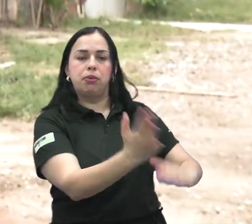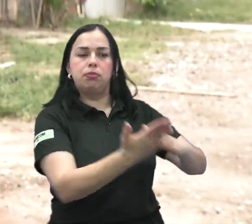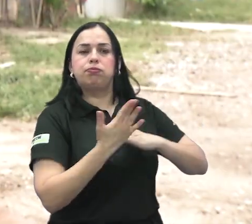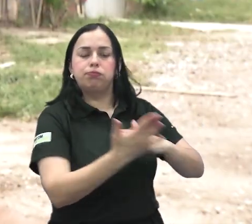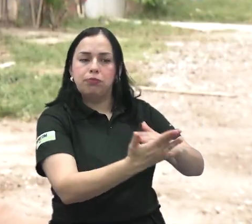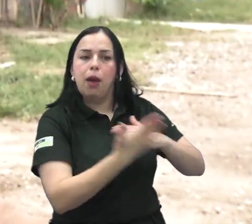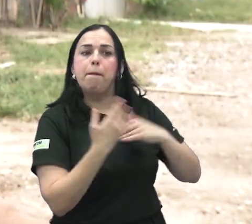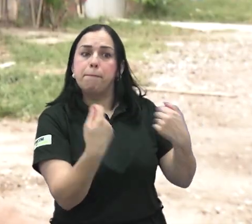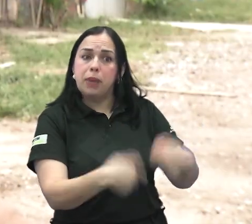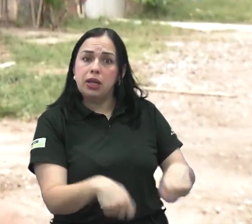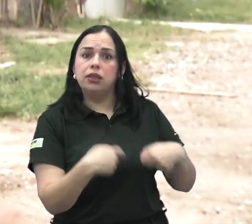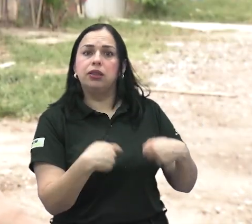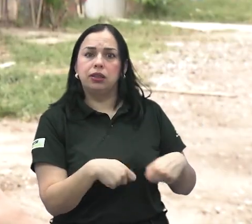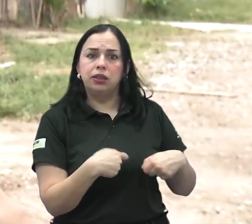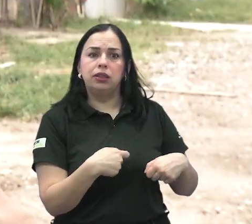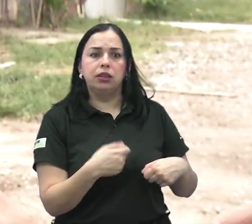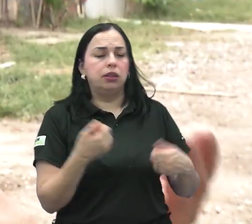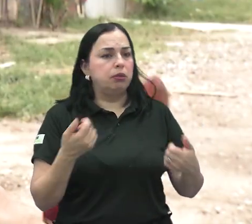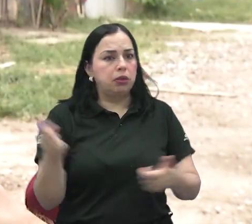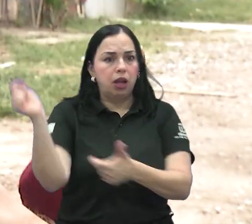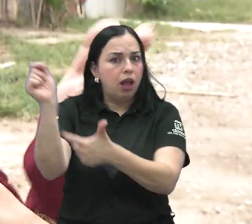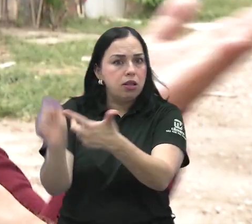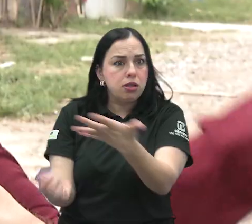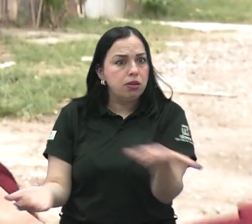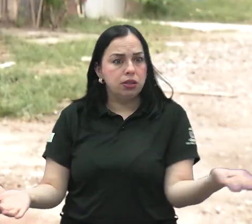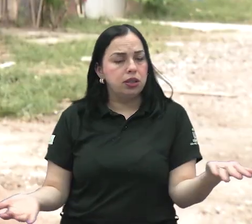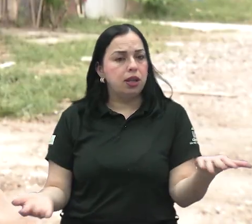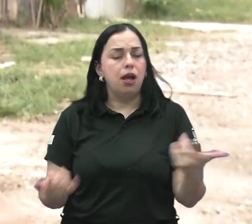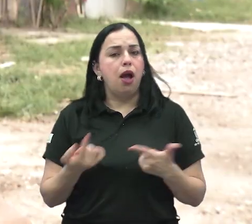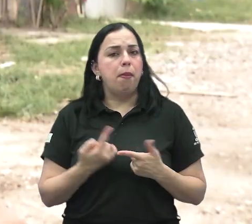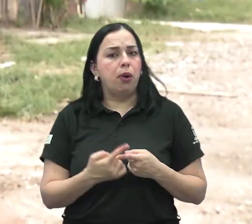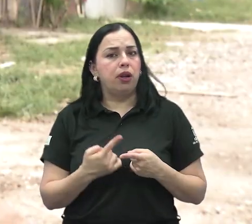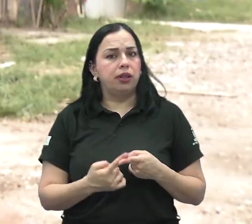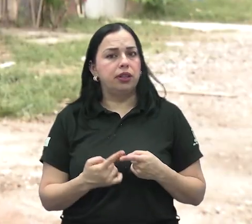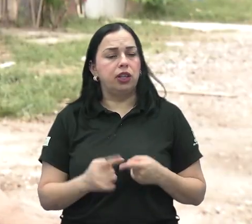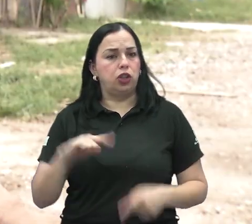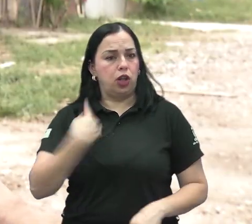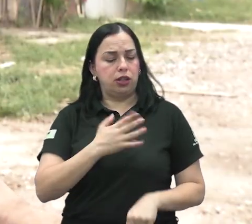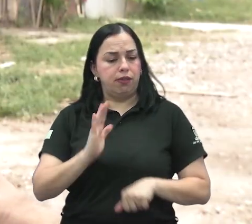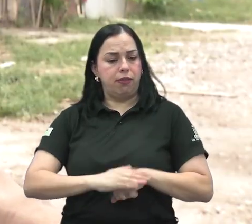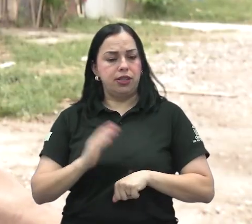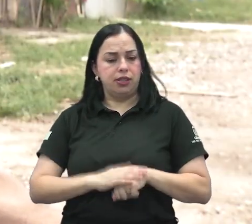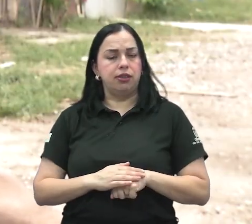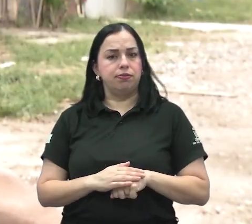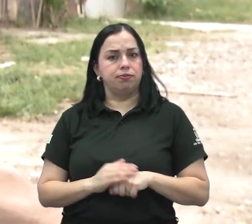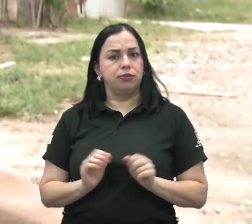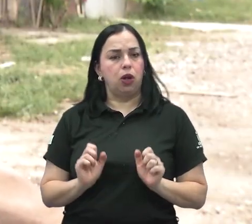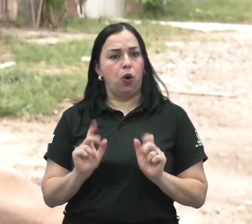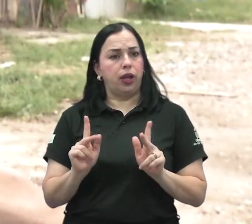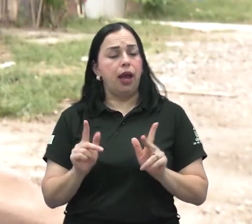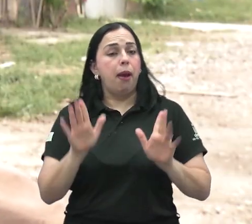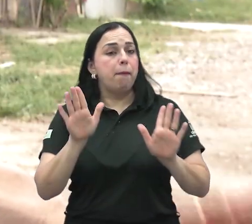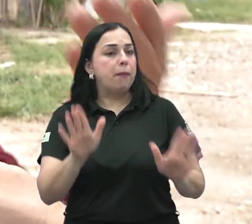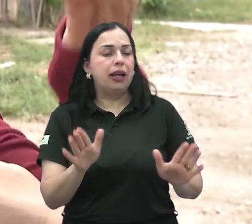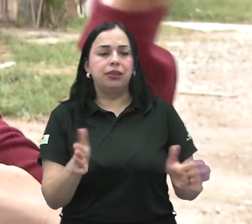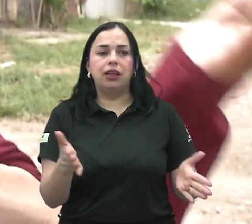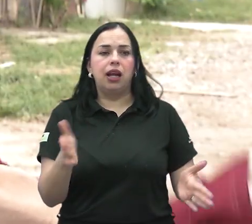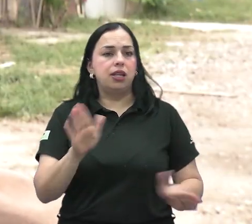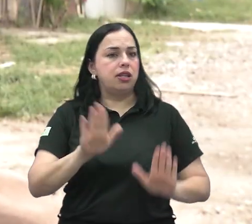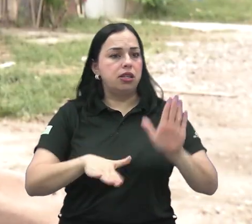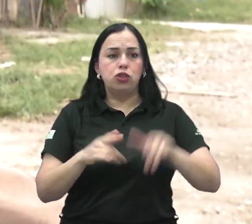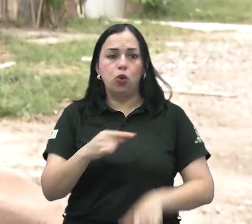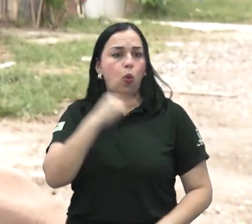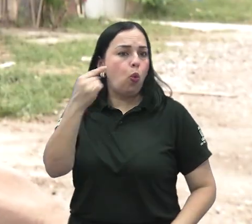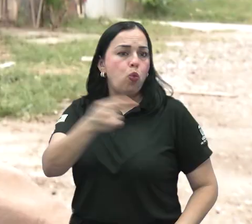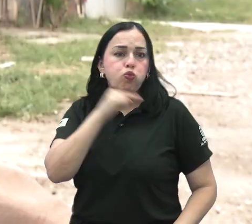dessas pessoas para estar nos ajudando com essas coisas, porque o que a gente pode fazer, a gente faz, mas isso daí